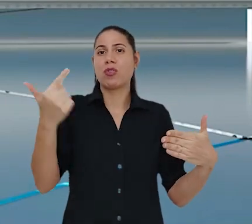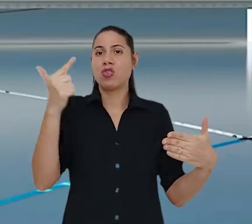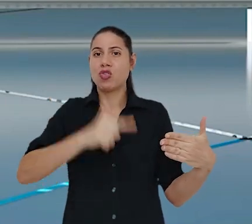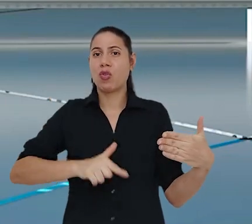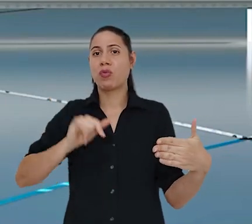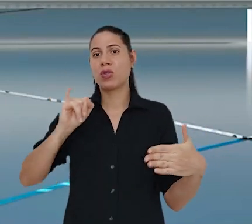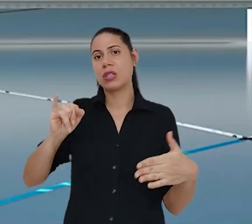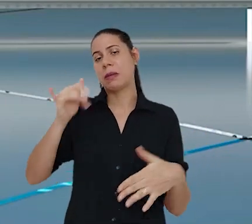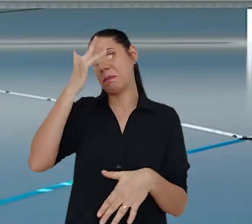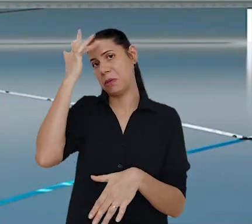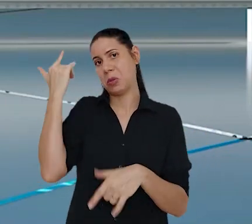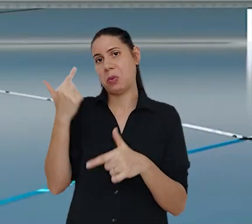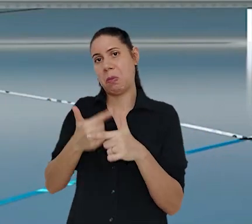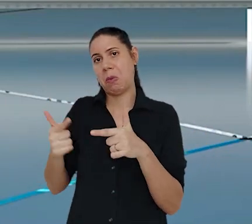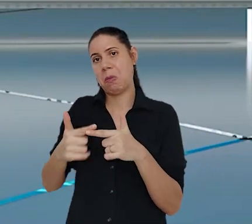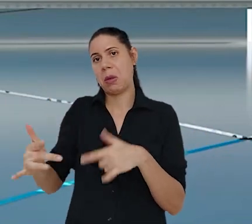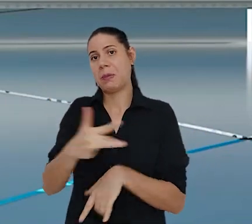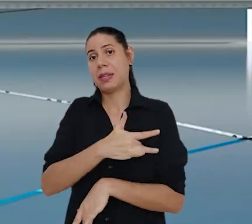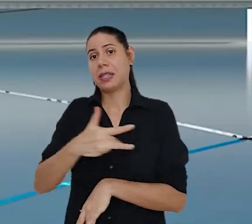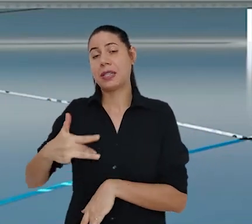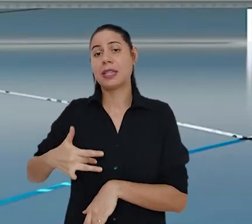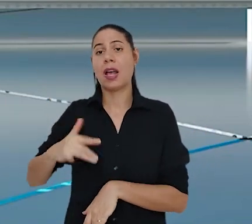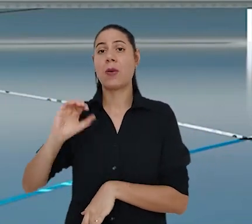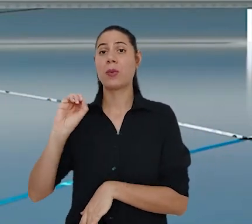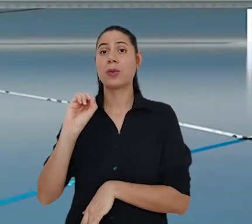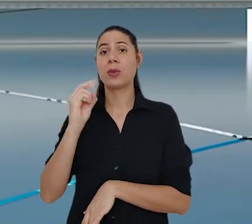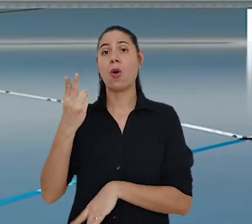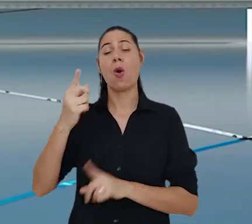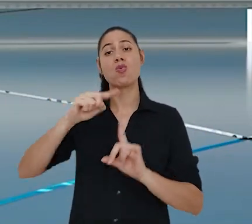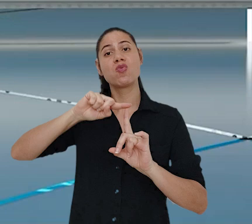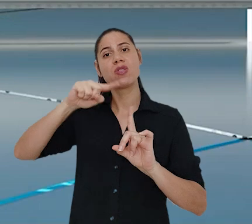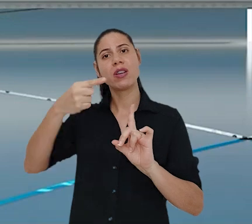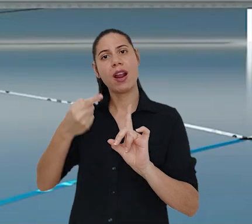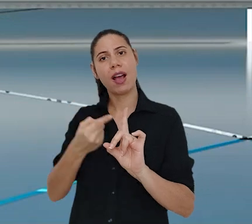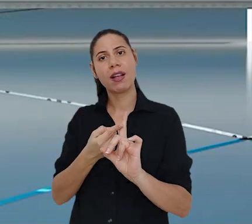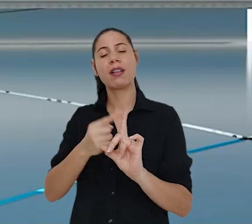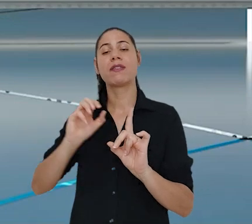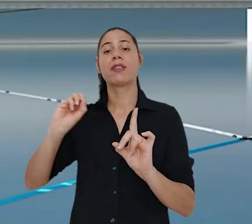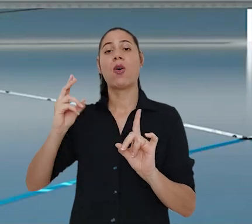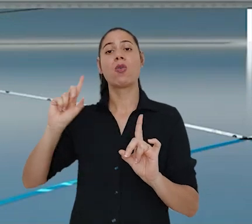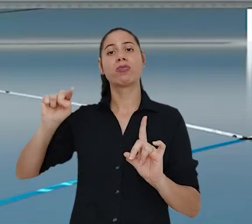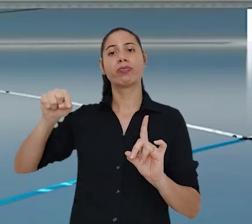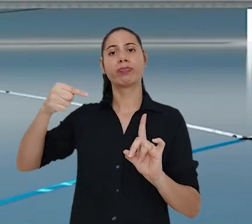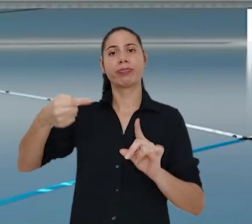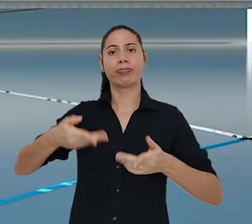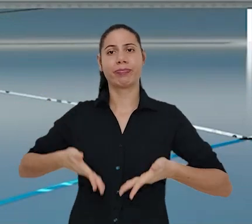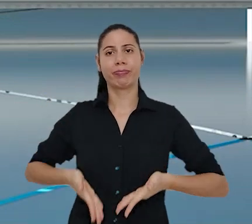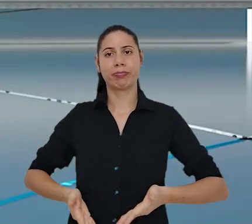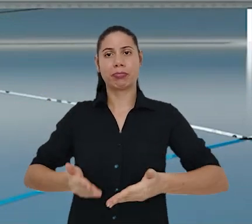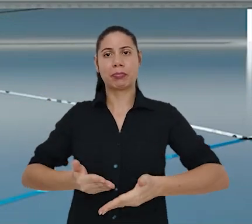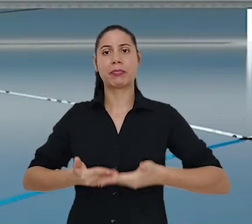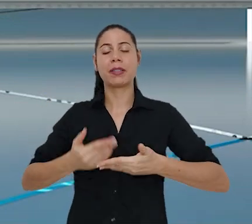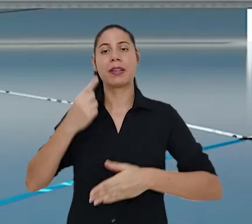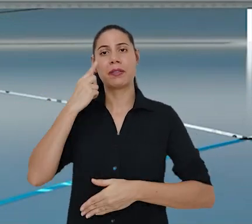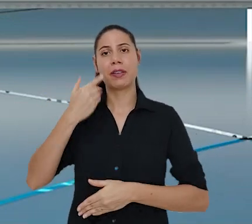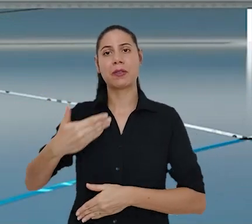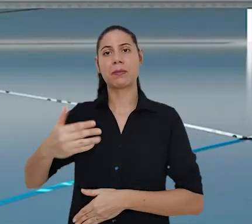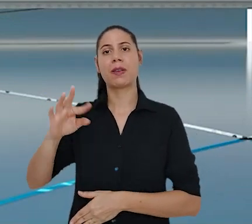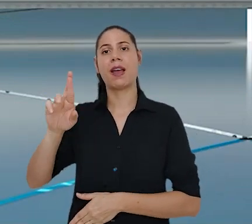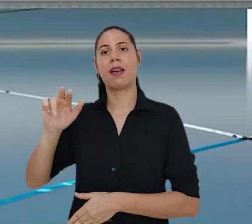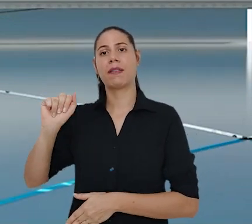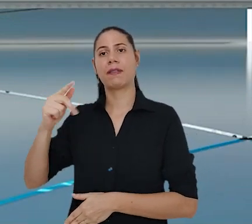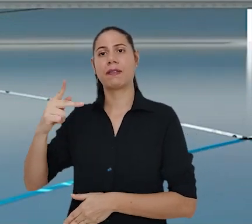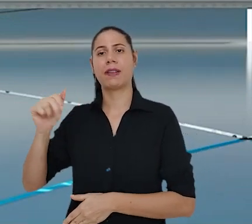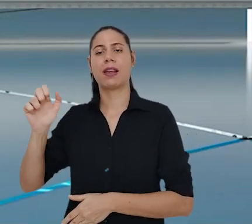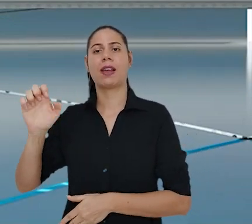prova para candidatos com algum problema de saúde, ou mesmo candidatas gestantes ou no pós-parto. Confira uma história assim